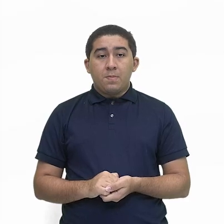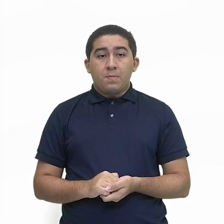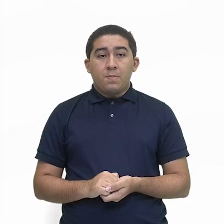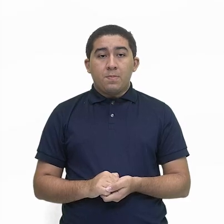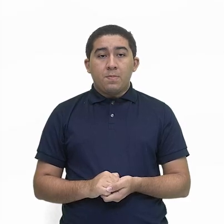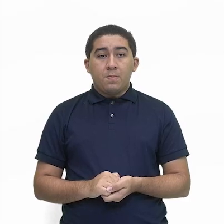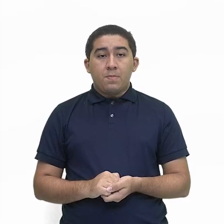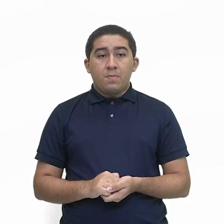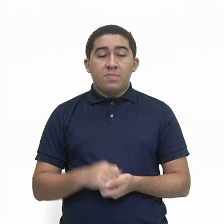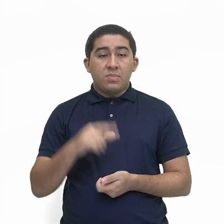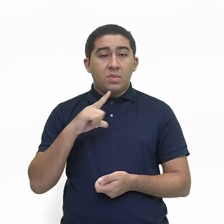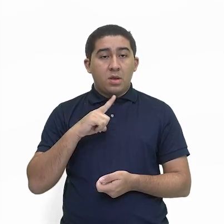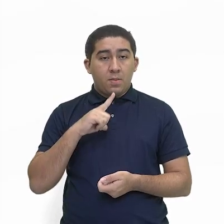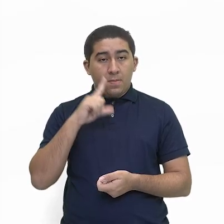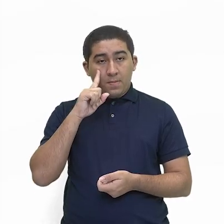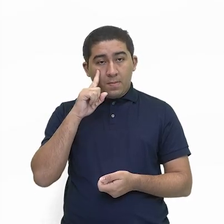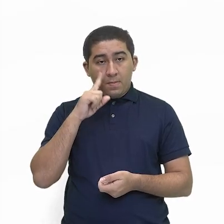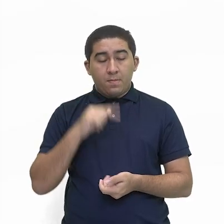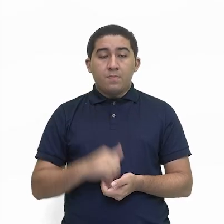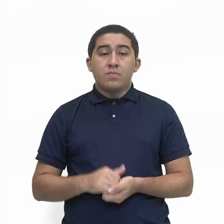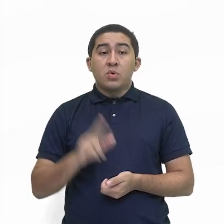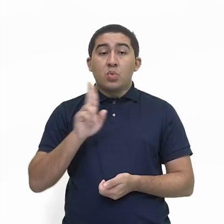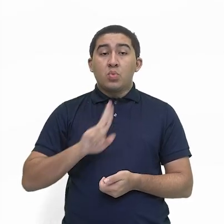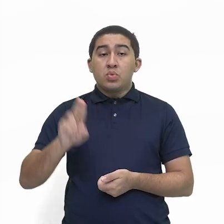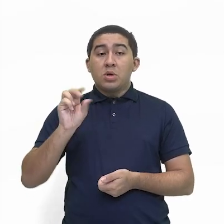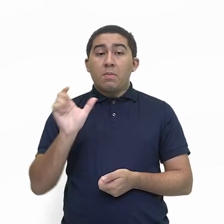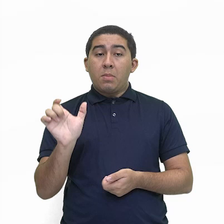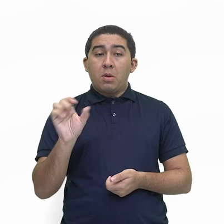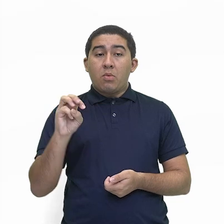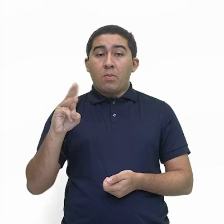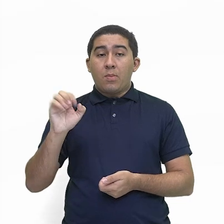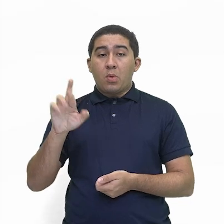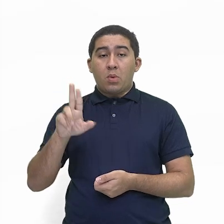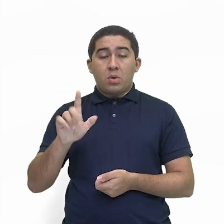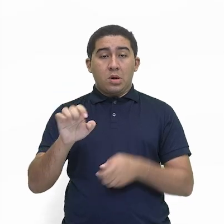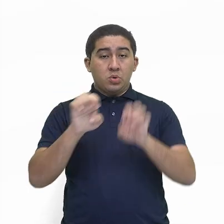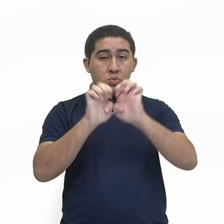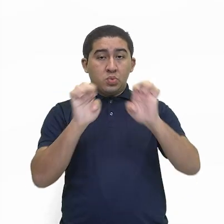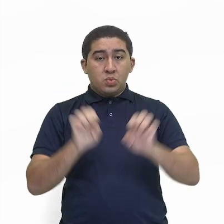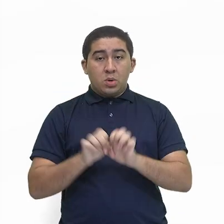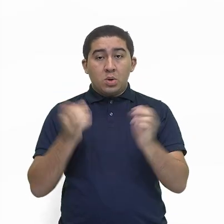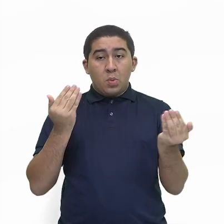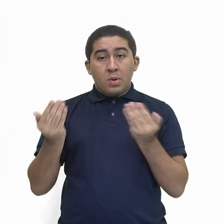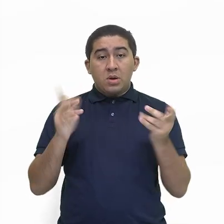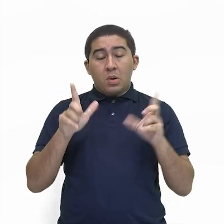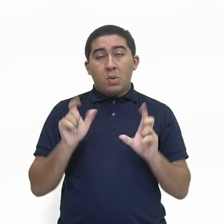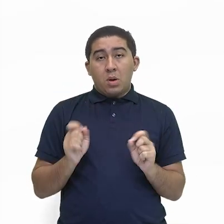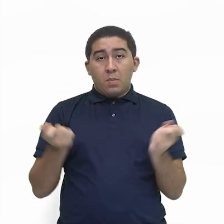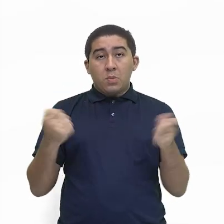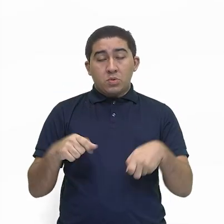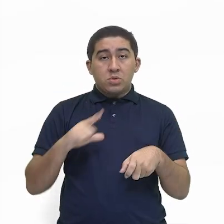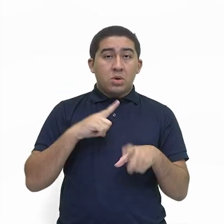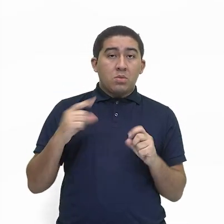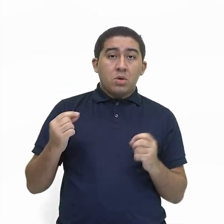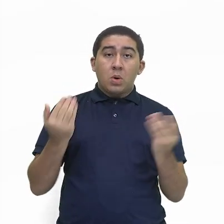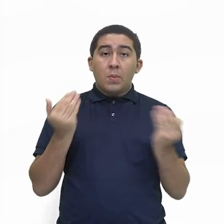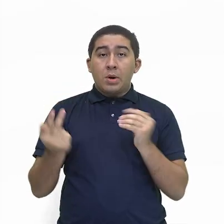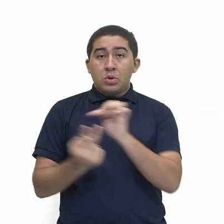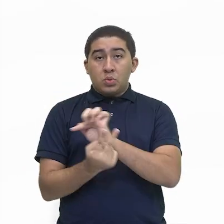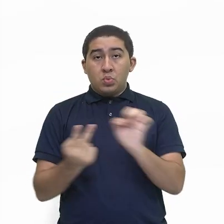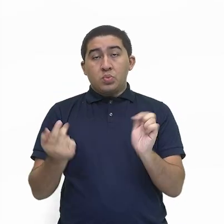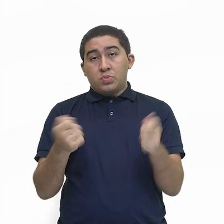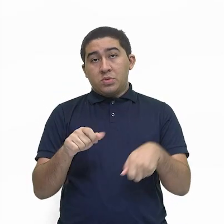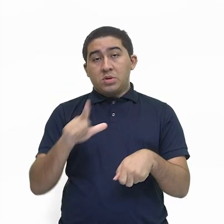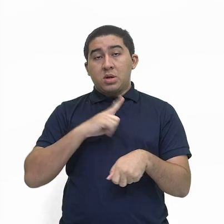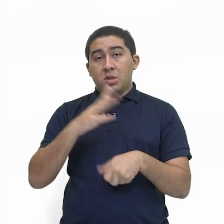Nós temos então aqui, usar more em estruturas comparativas é a maneira comum e correta de comparar duas coisas